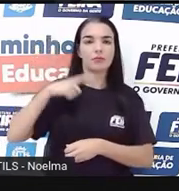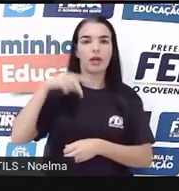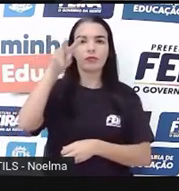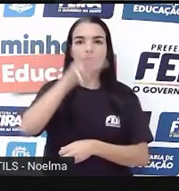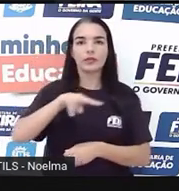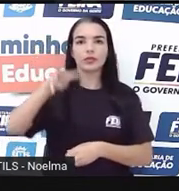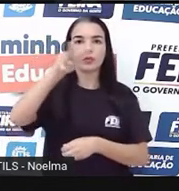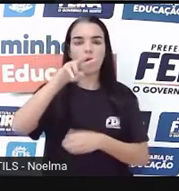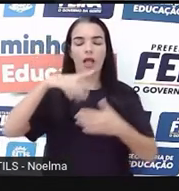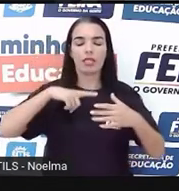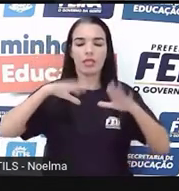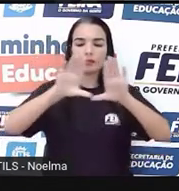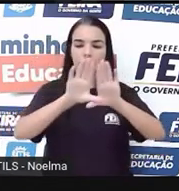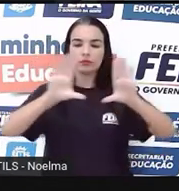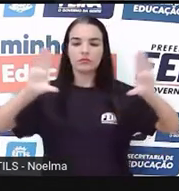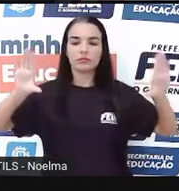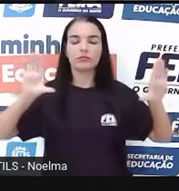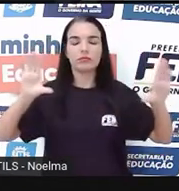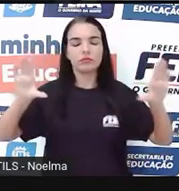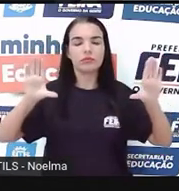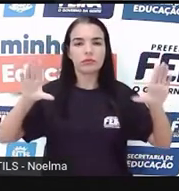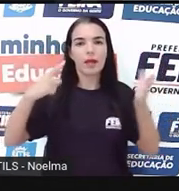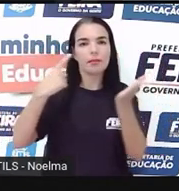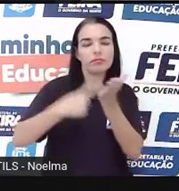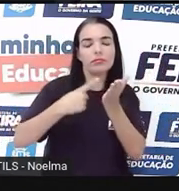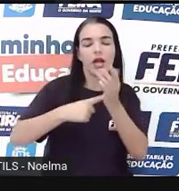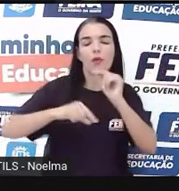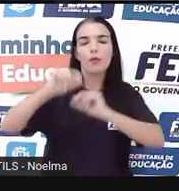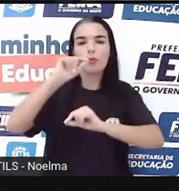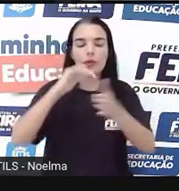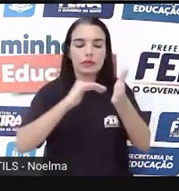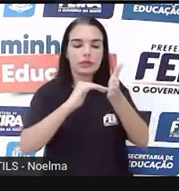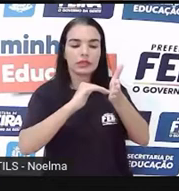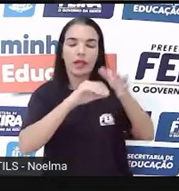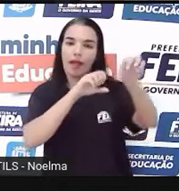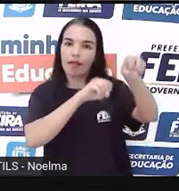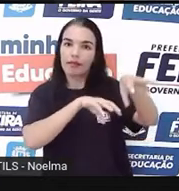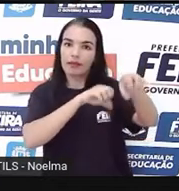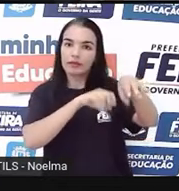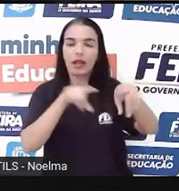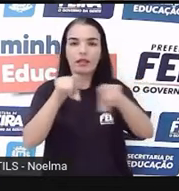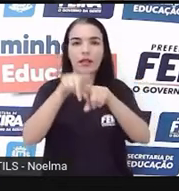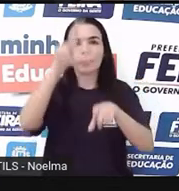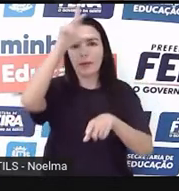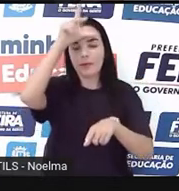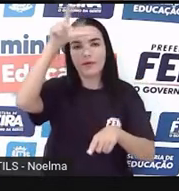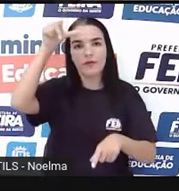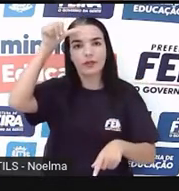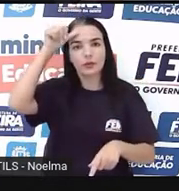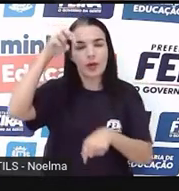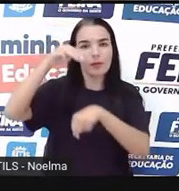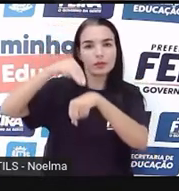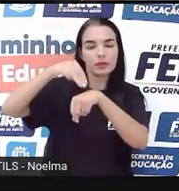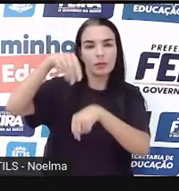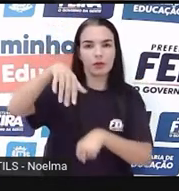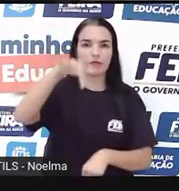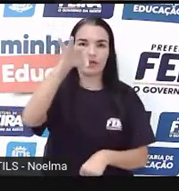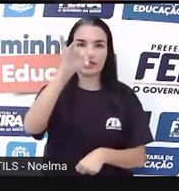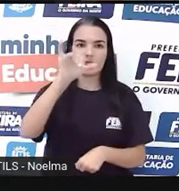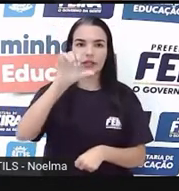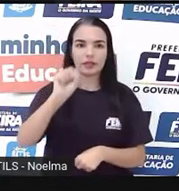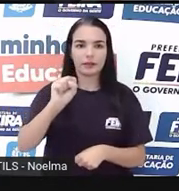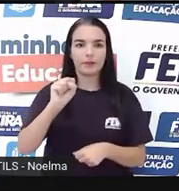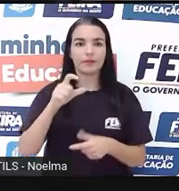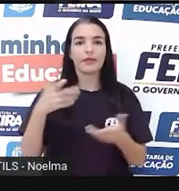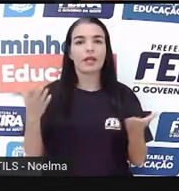visualizar o painel que tem logomarcas da Secretaria de Educação e da Prefeitura Municipal de Feira de Santana.